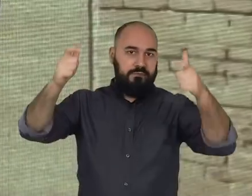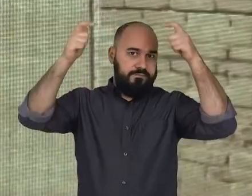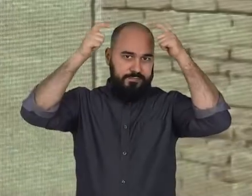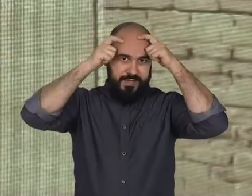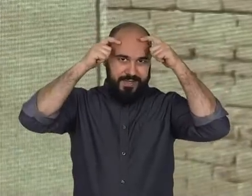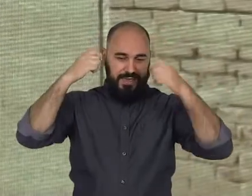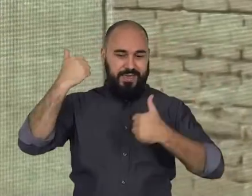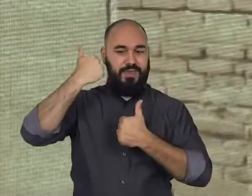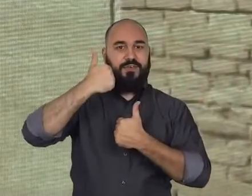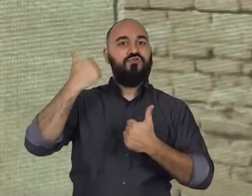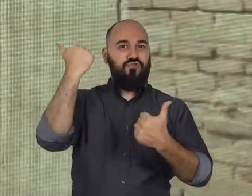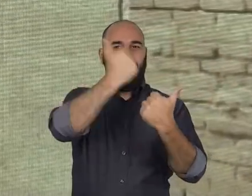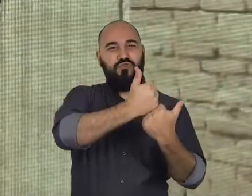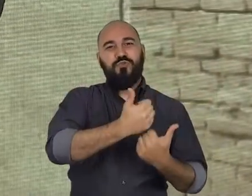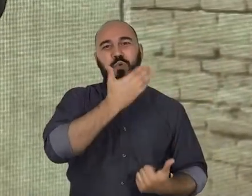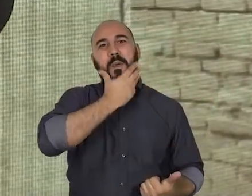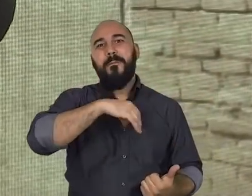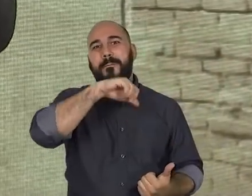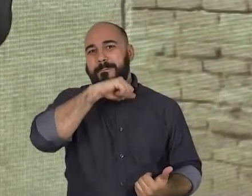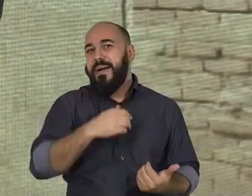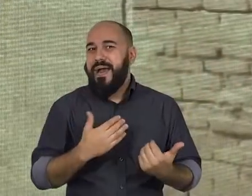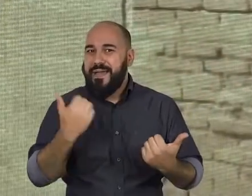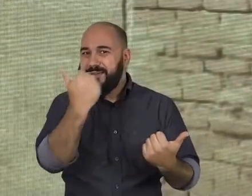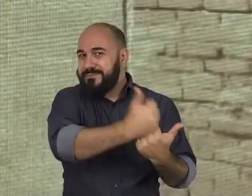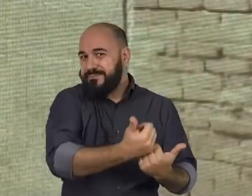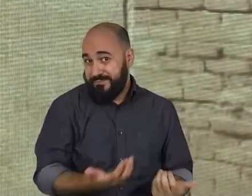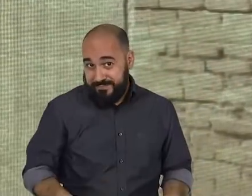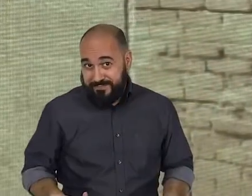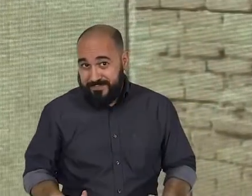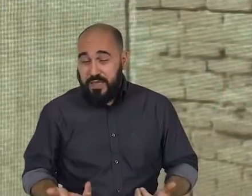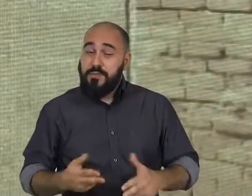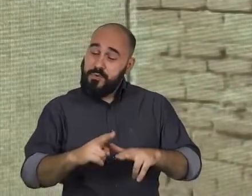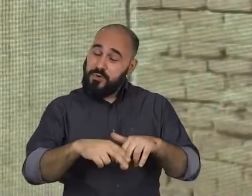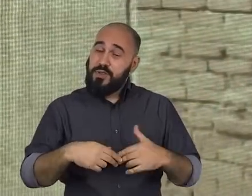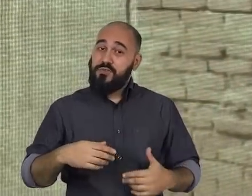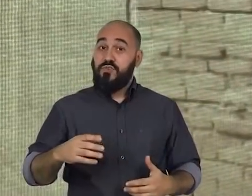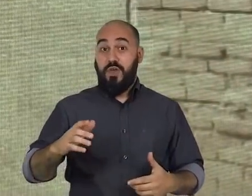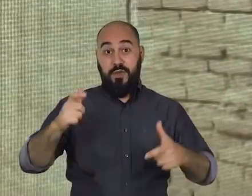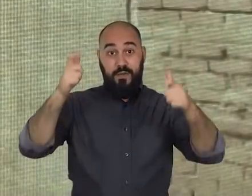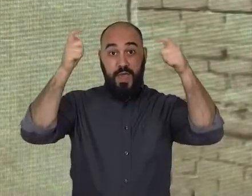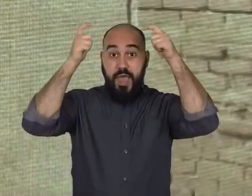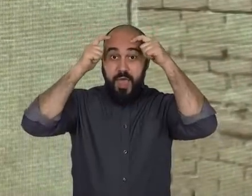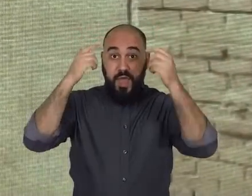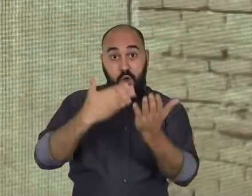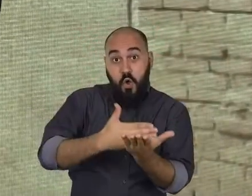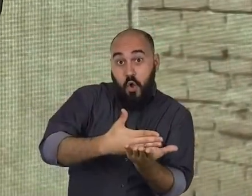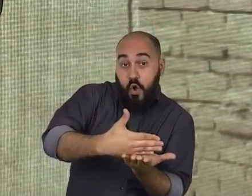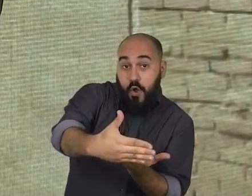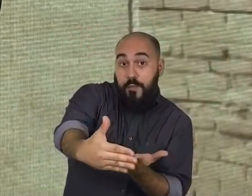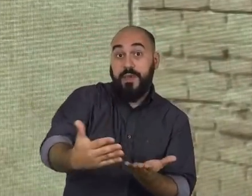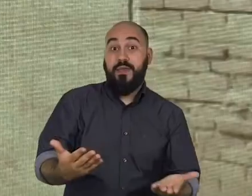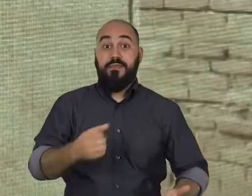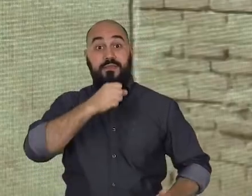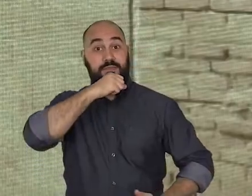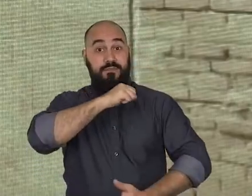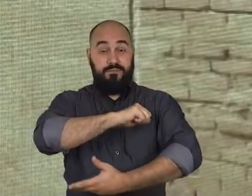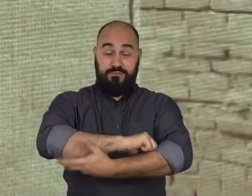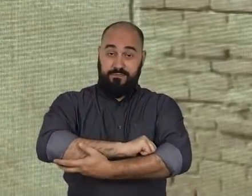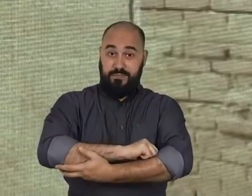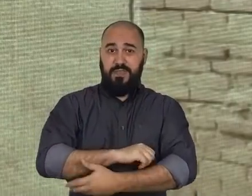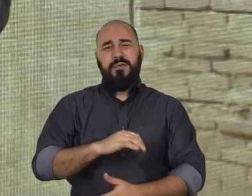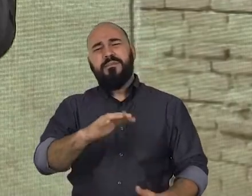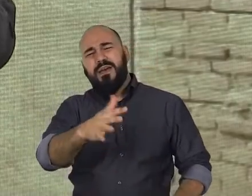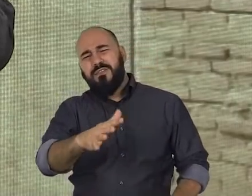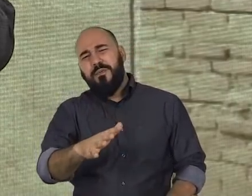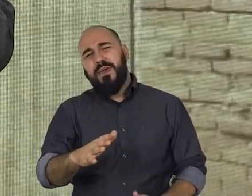trono para si. E assim ele se tornou efetivamente o rei da Babilônia, no que equivaleria em nosso calendário no dia 7 de